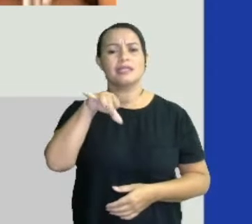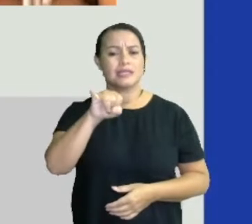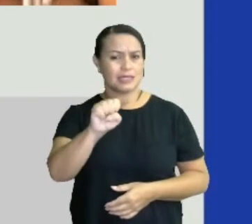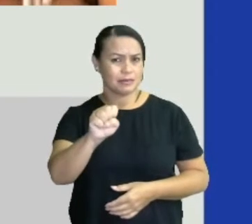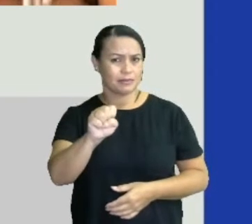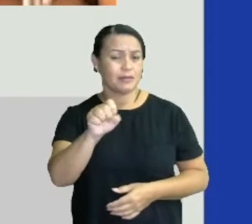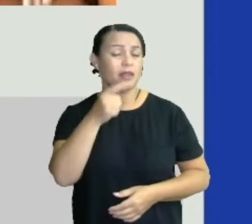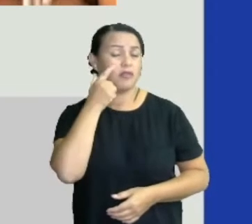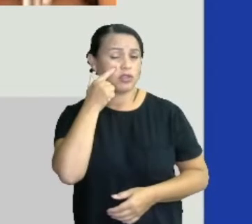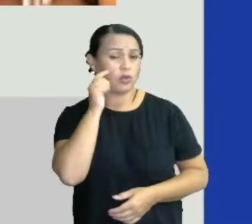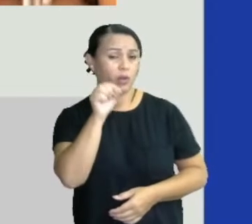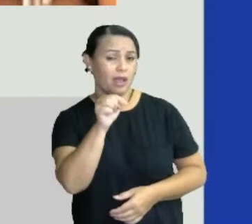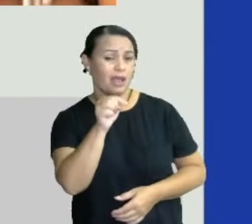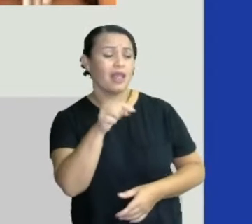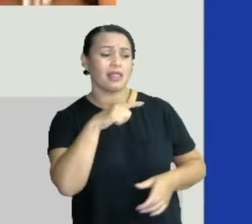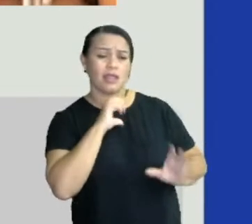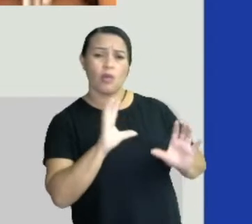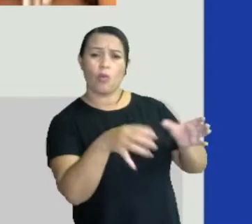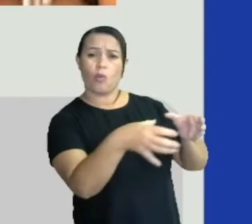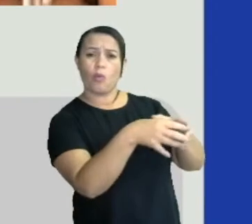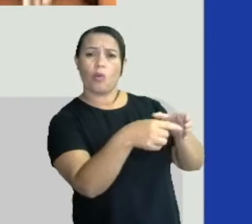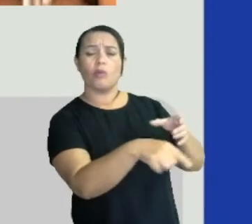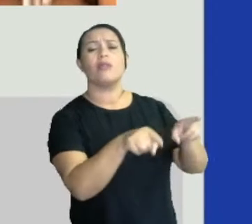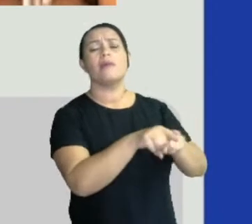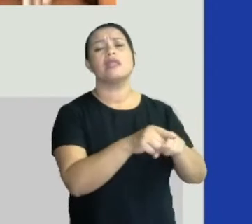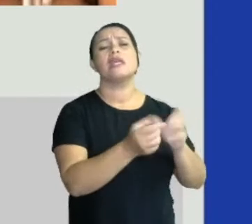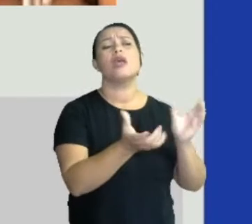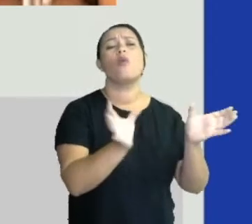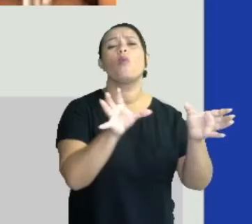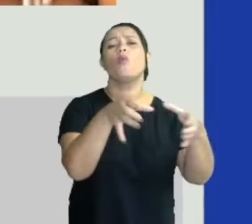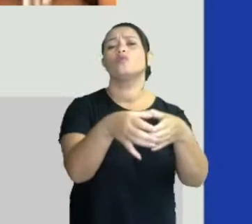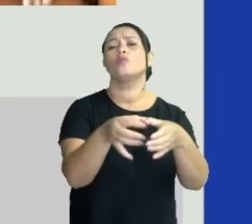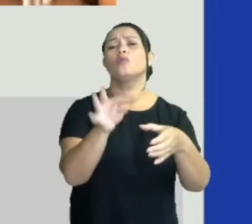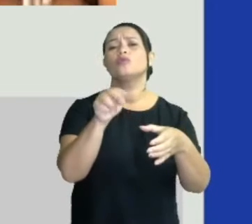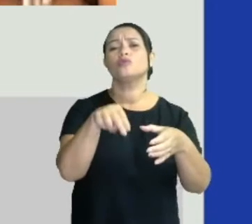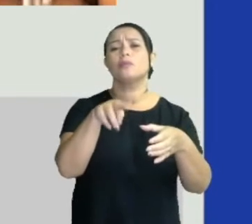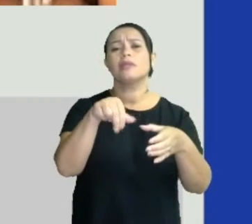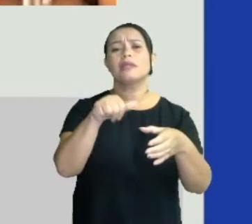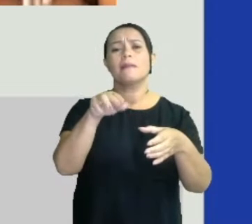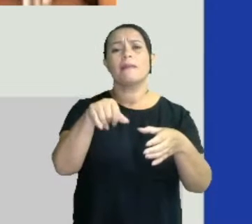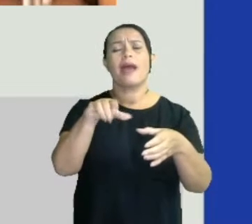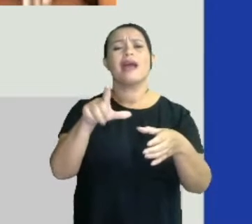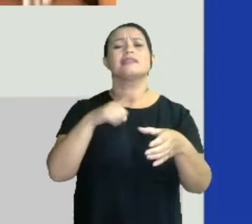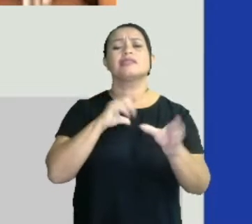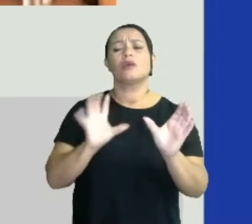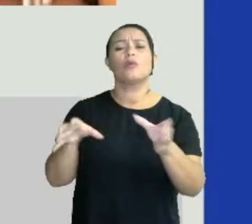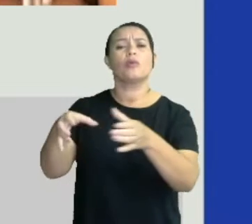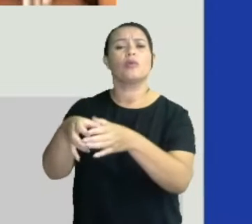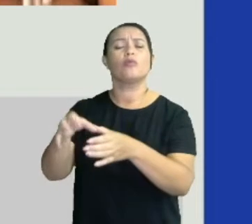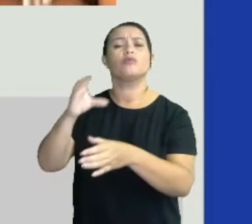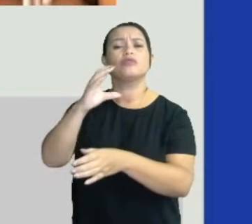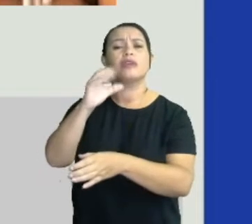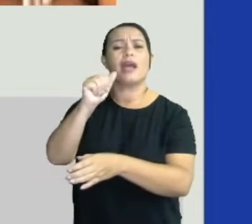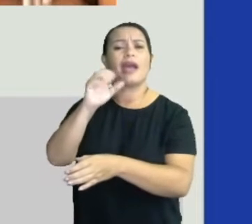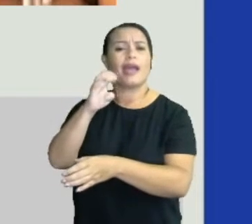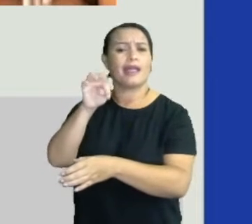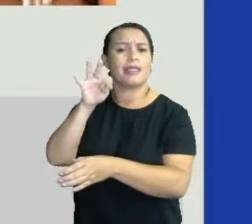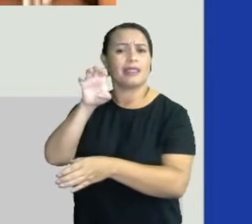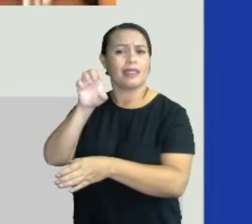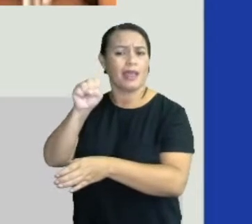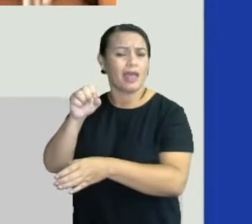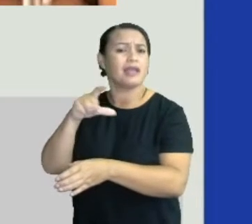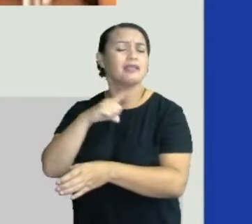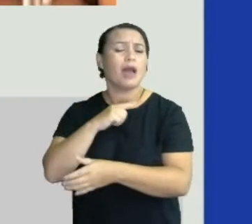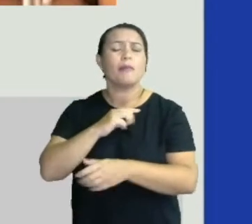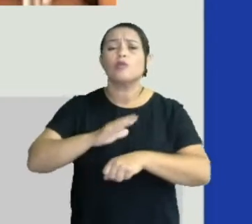tupis-guaranis. Existiam os tupinambás, os caetés, mas a gente está nesse